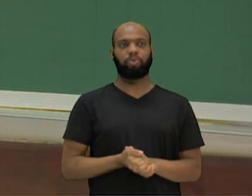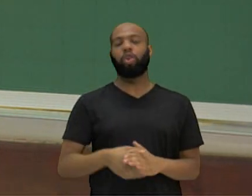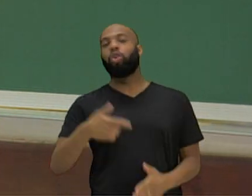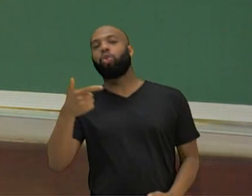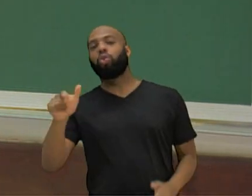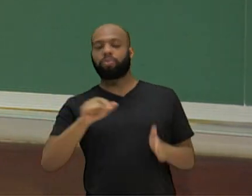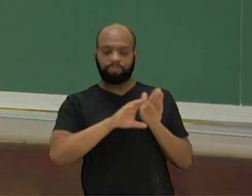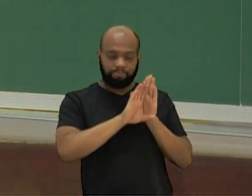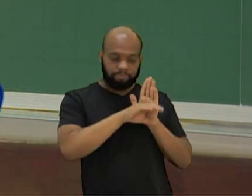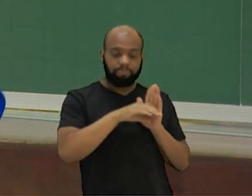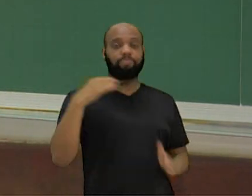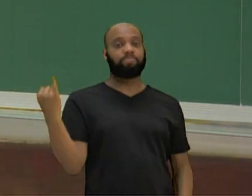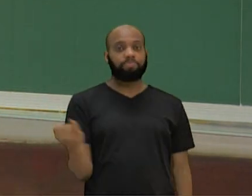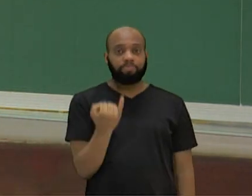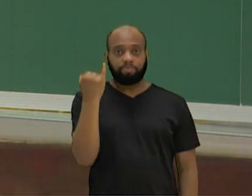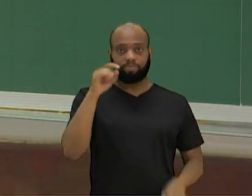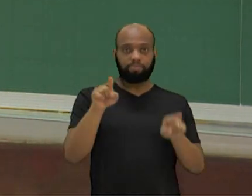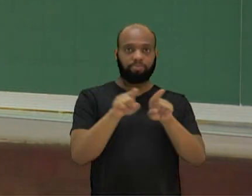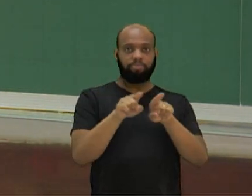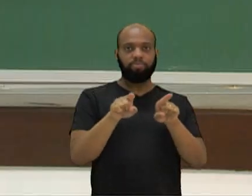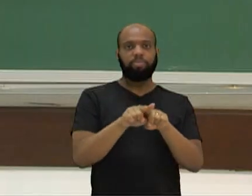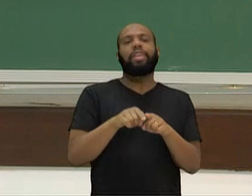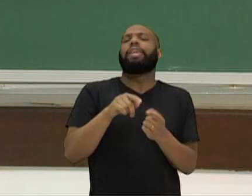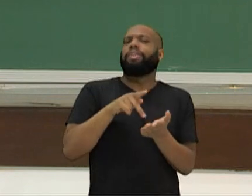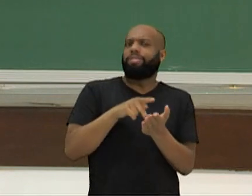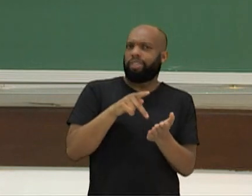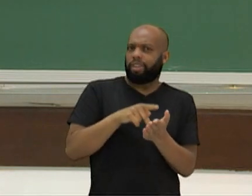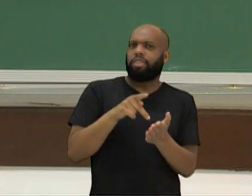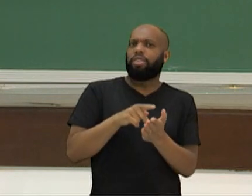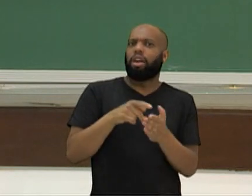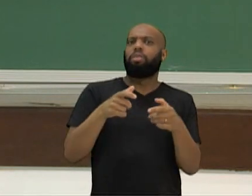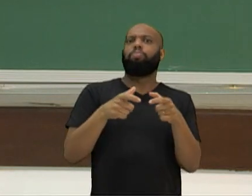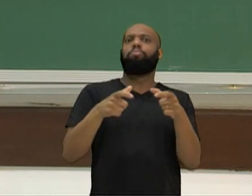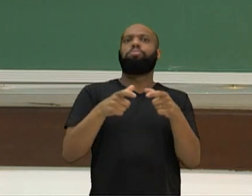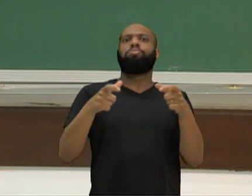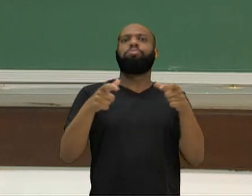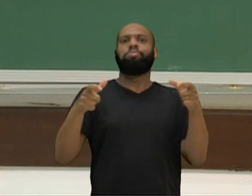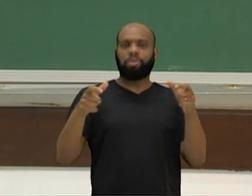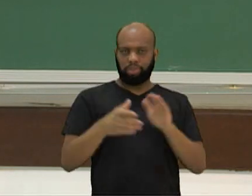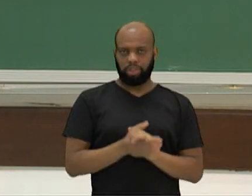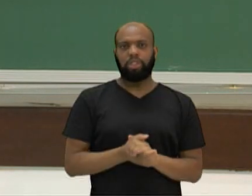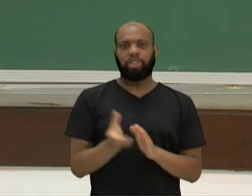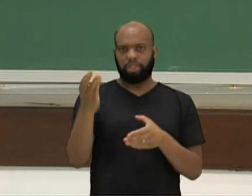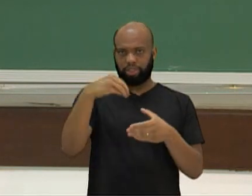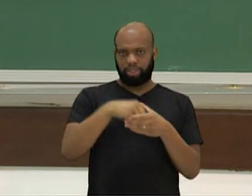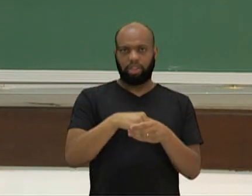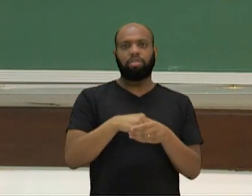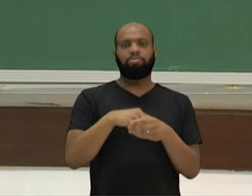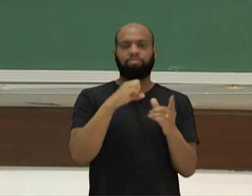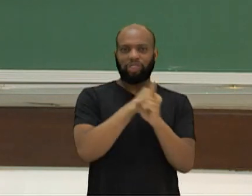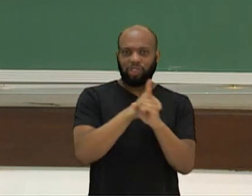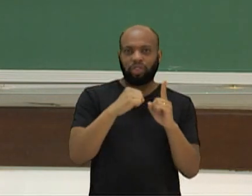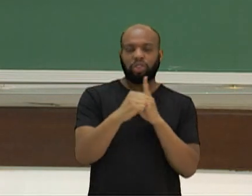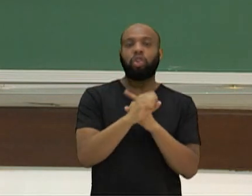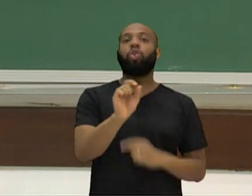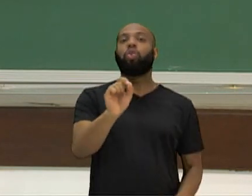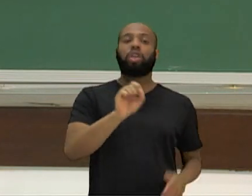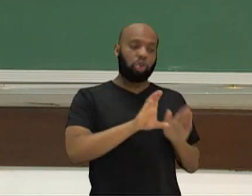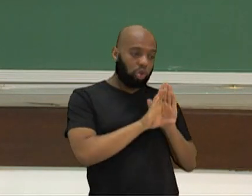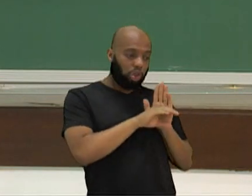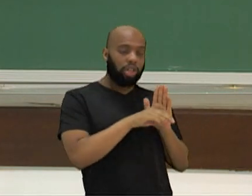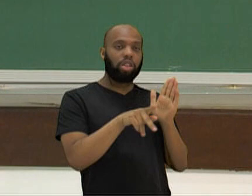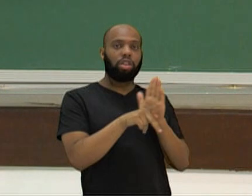Outro conceito muito importante, que na verdade ele é muito amplo nas sociais, na sociologia, é o conceito